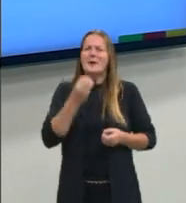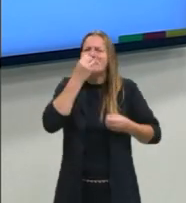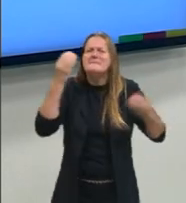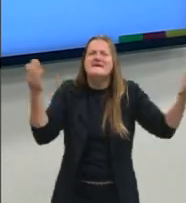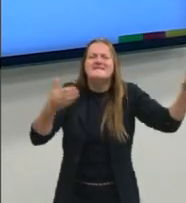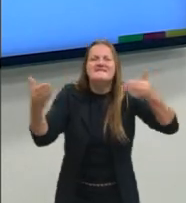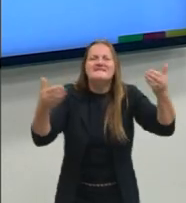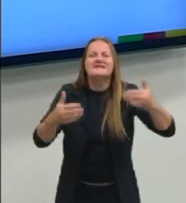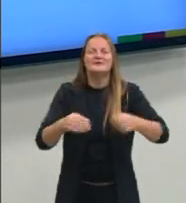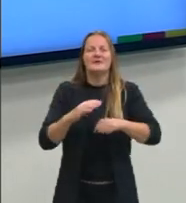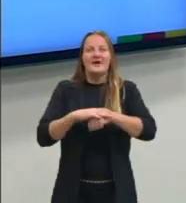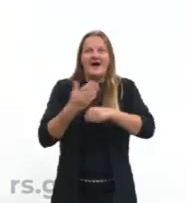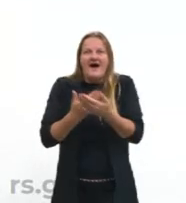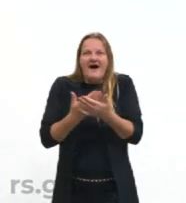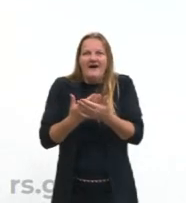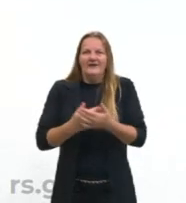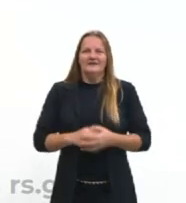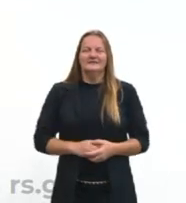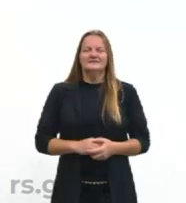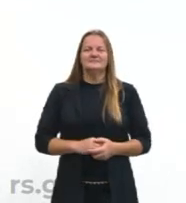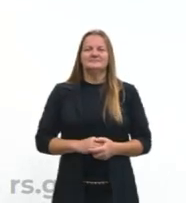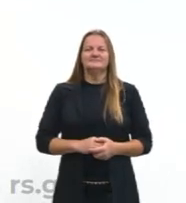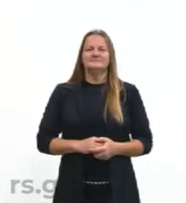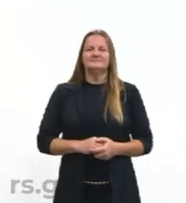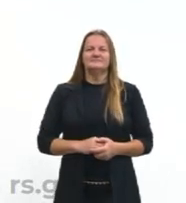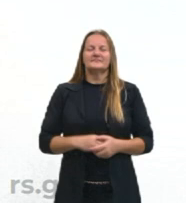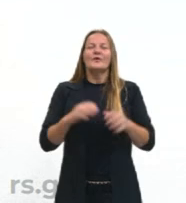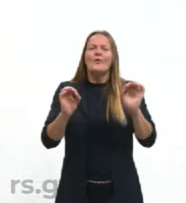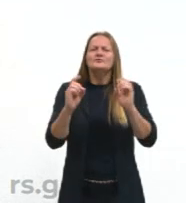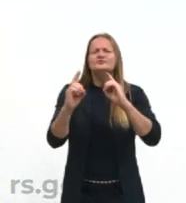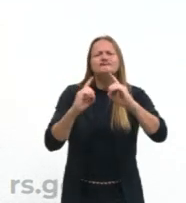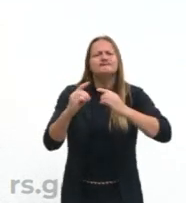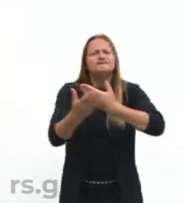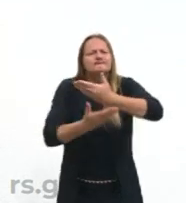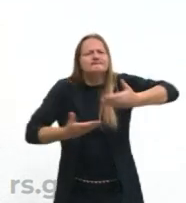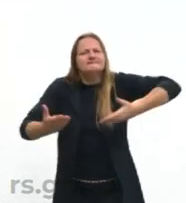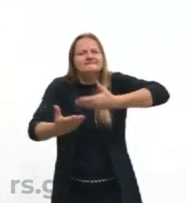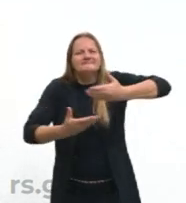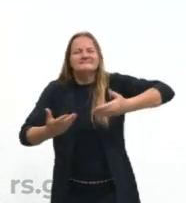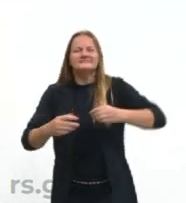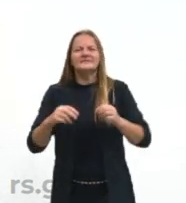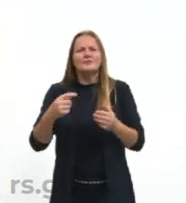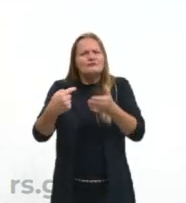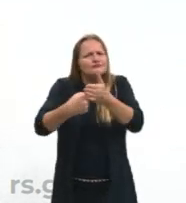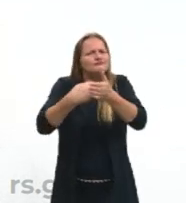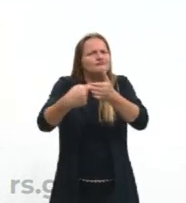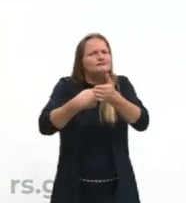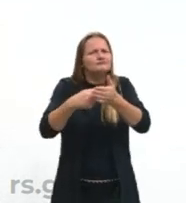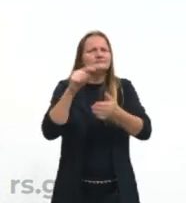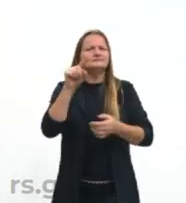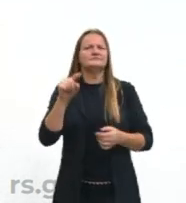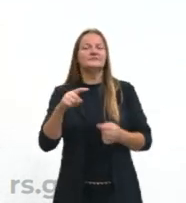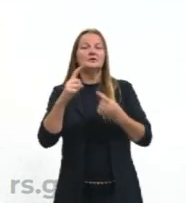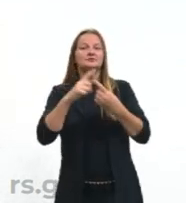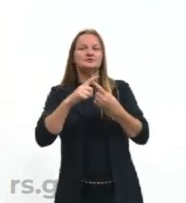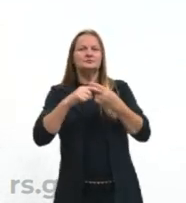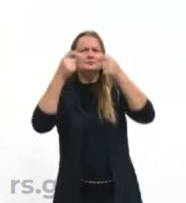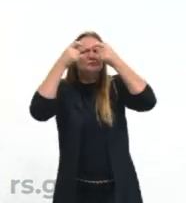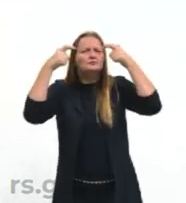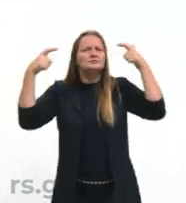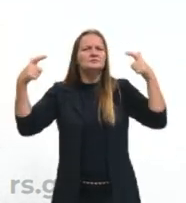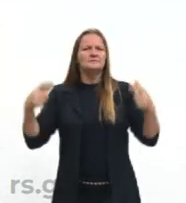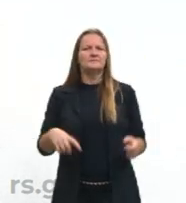bem-vindos mais essa aula queremos bem lá ter enfim trazer alguns questionamentos sobre os tipos de conhecimento